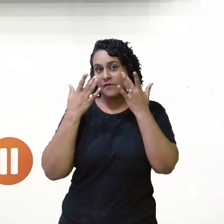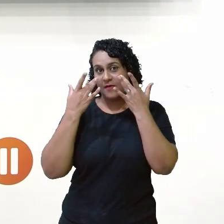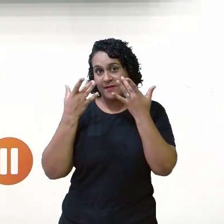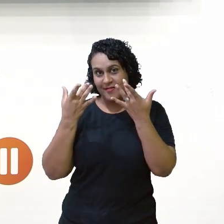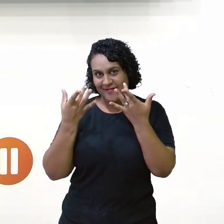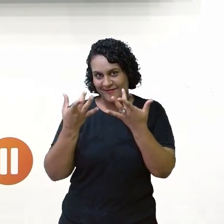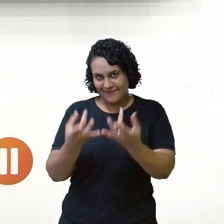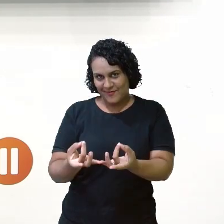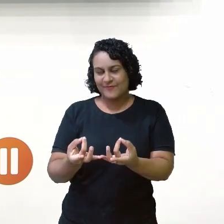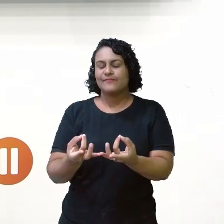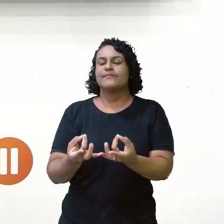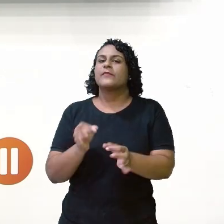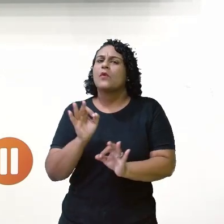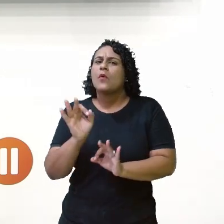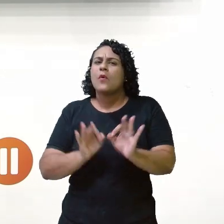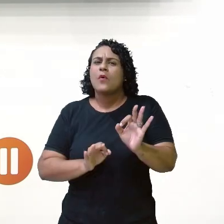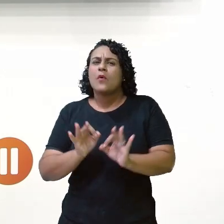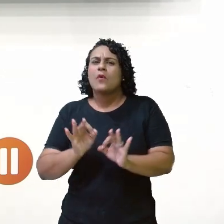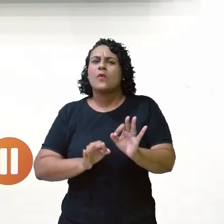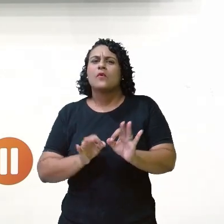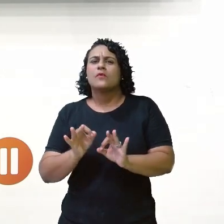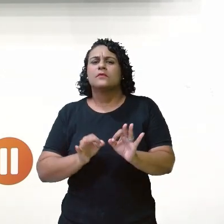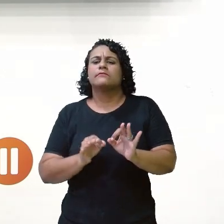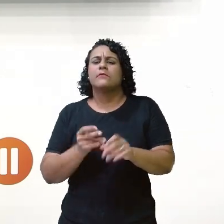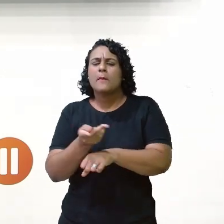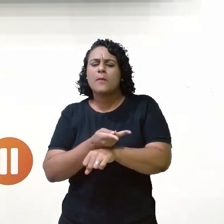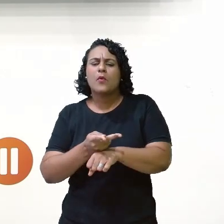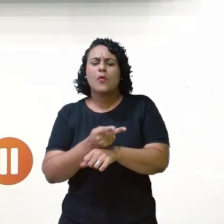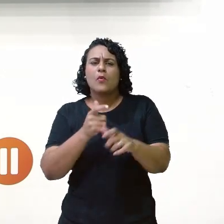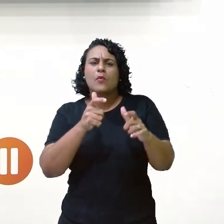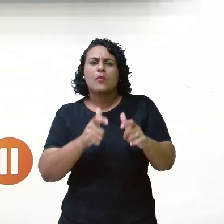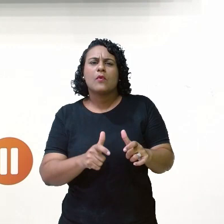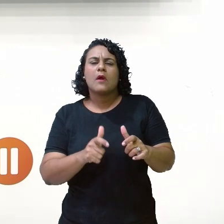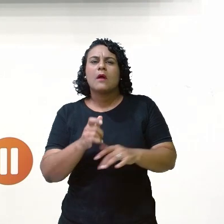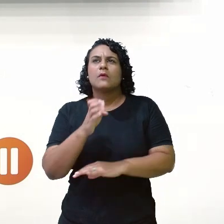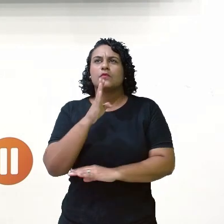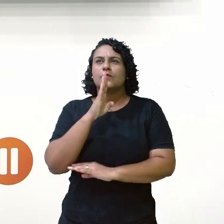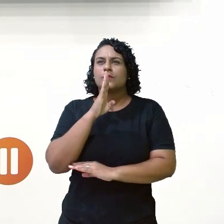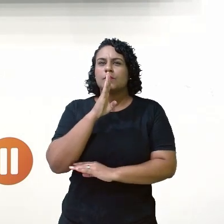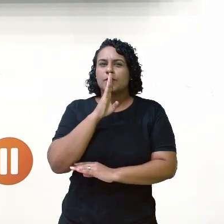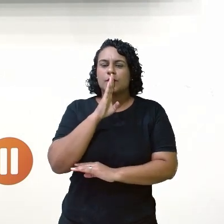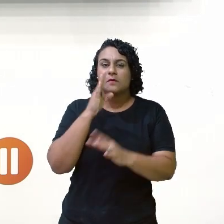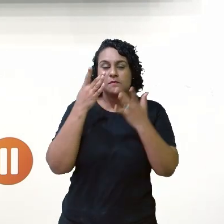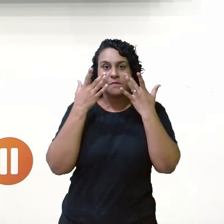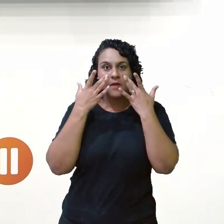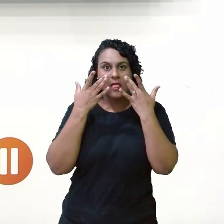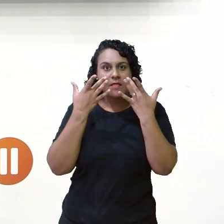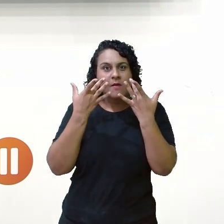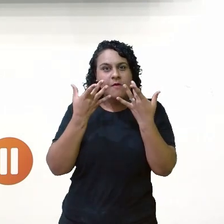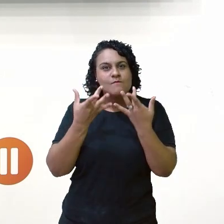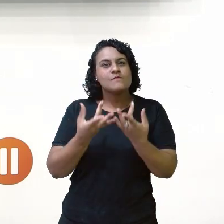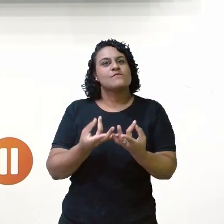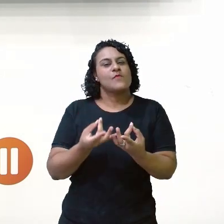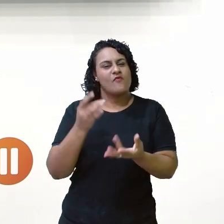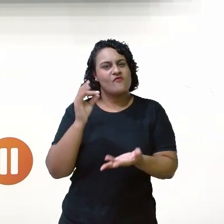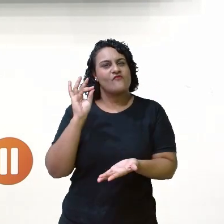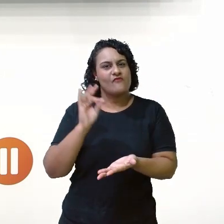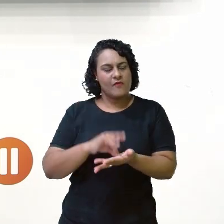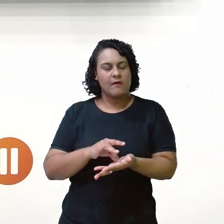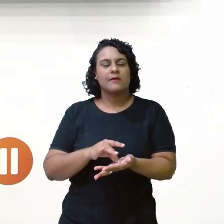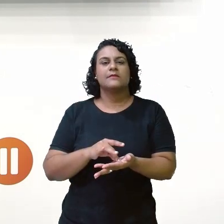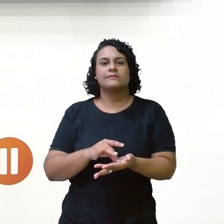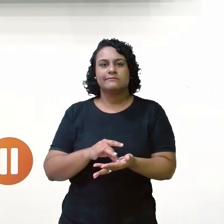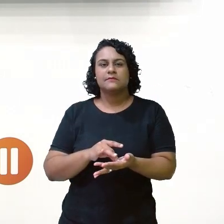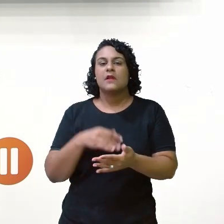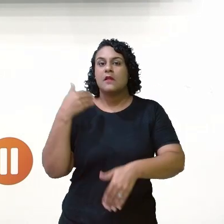e antenados aí, se organizem, procurem um lugar silencioso para prestar bastante atenção. E eu conto